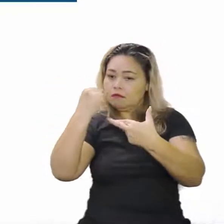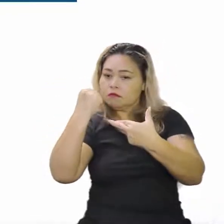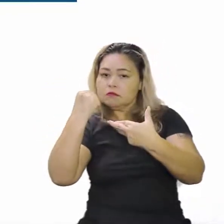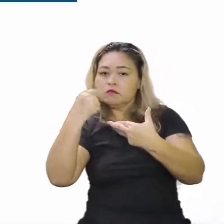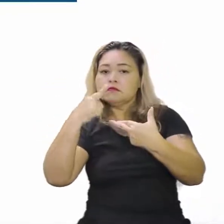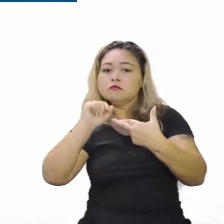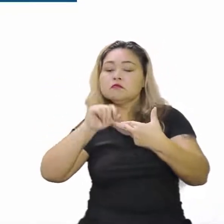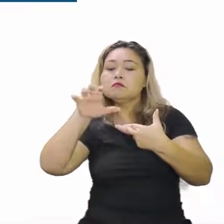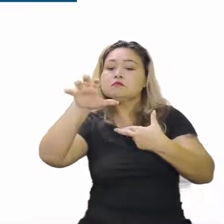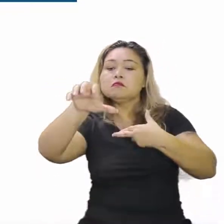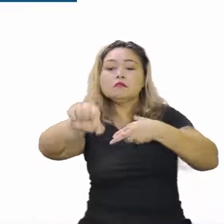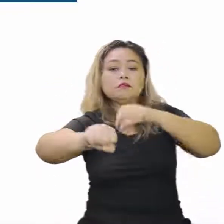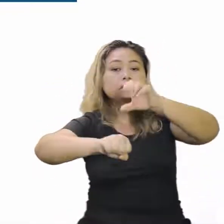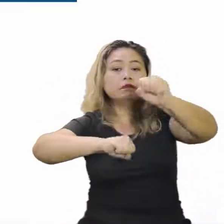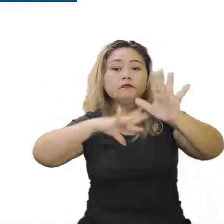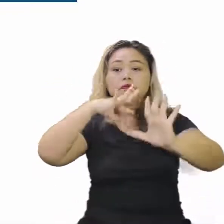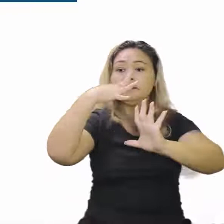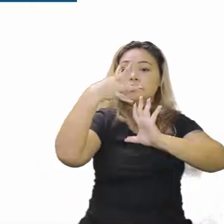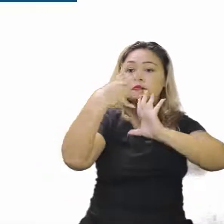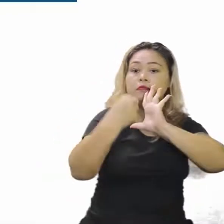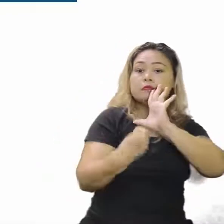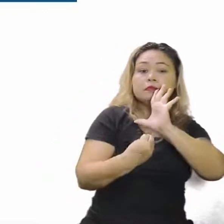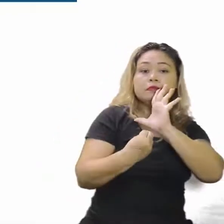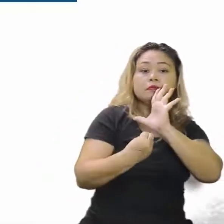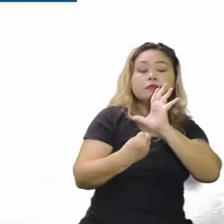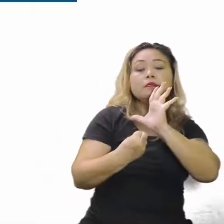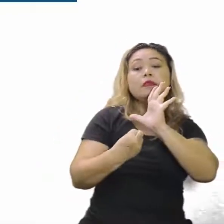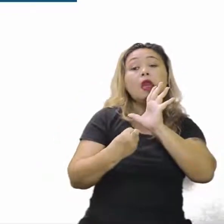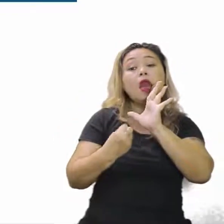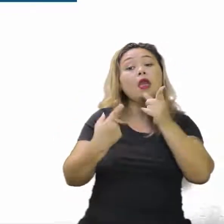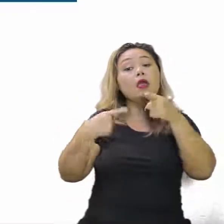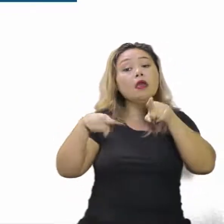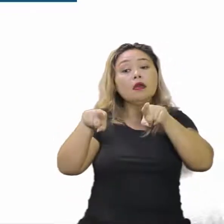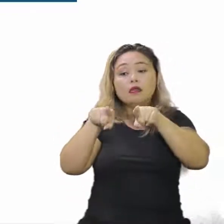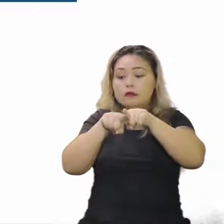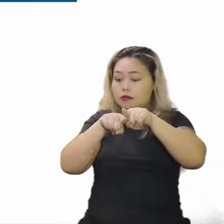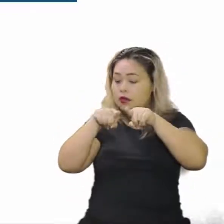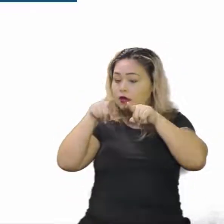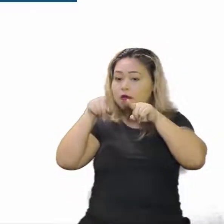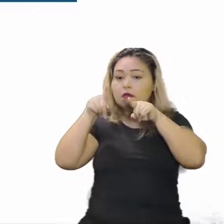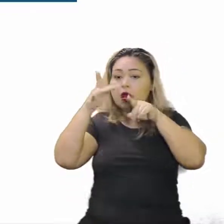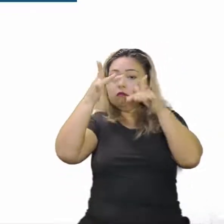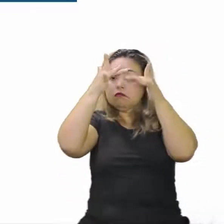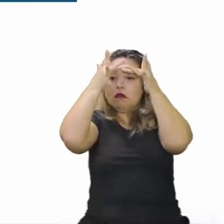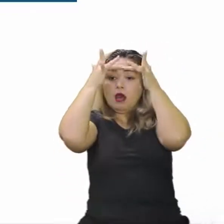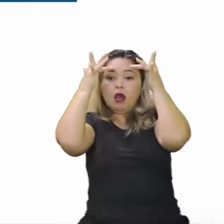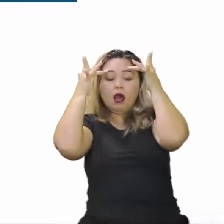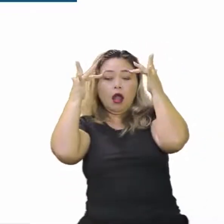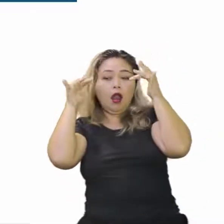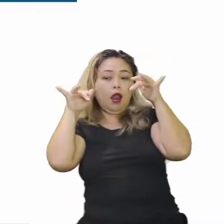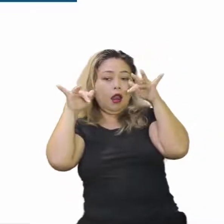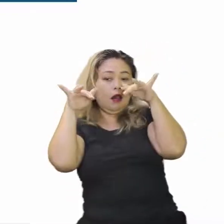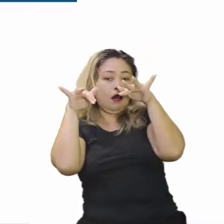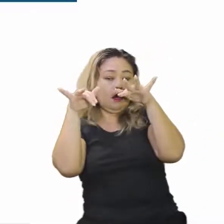na ocupação da Amazônia e do povoamento de Rondônia.